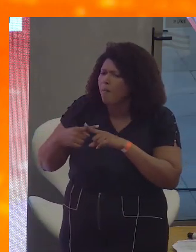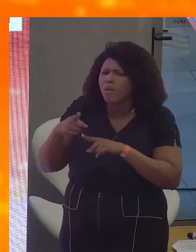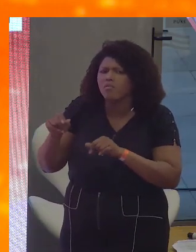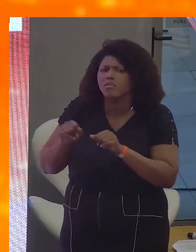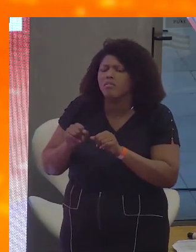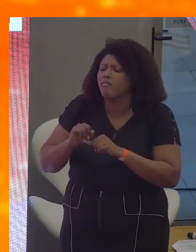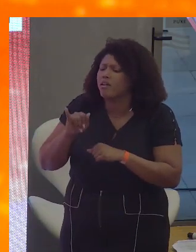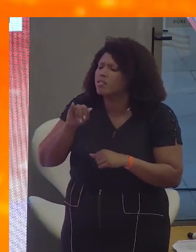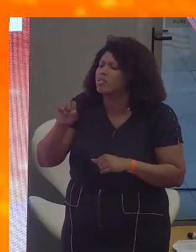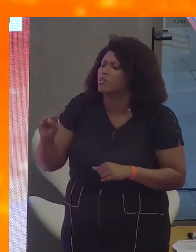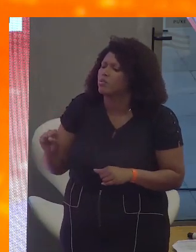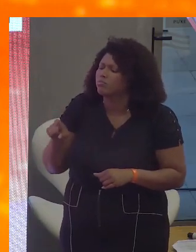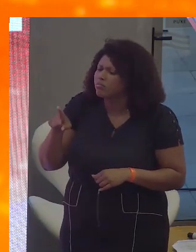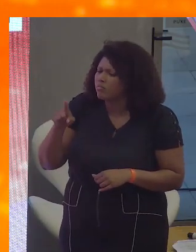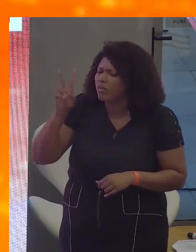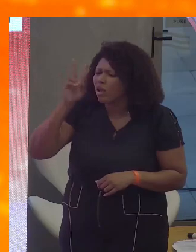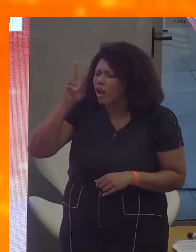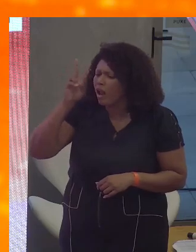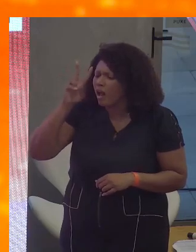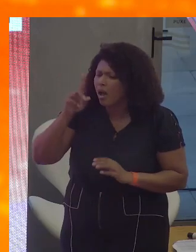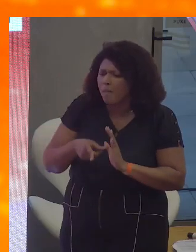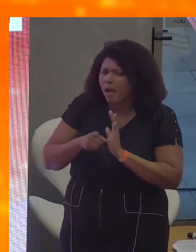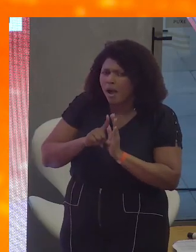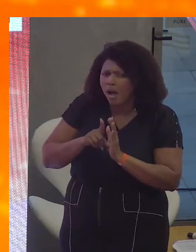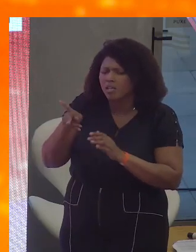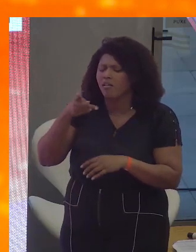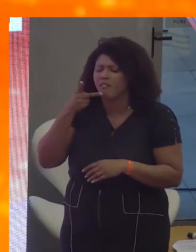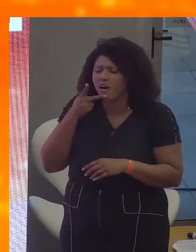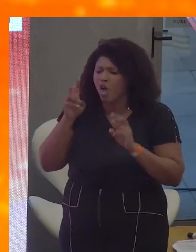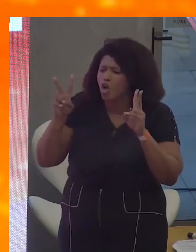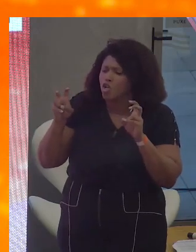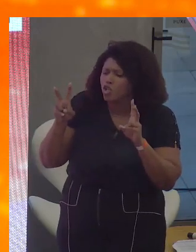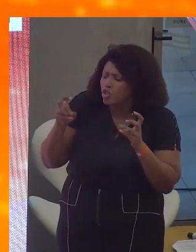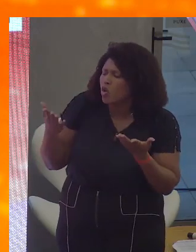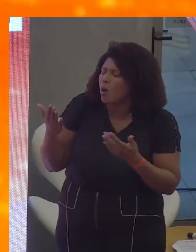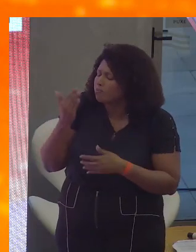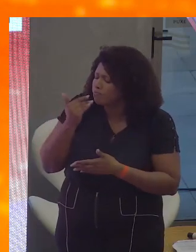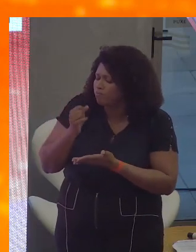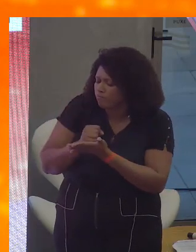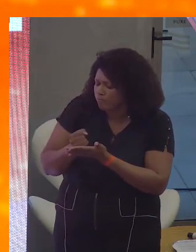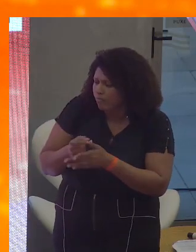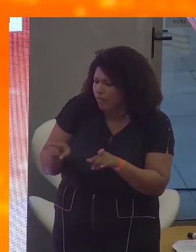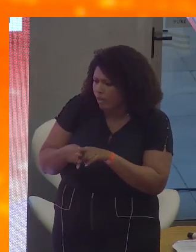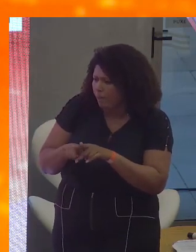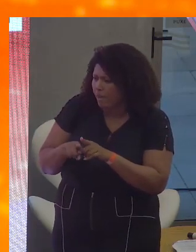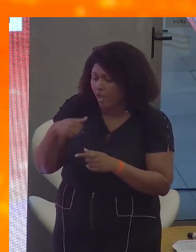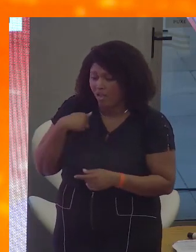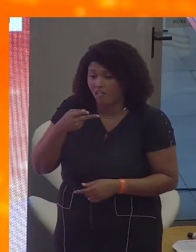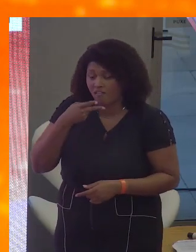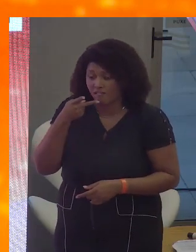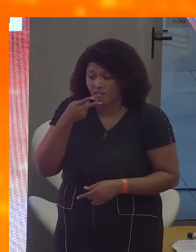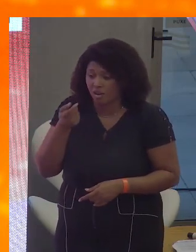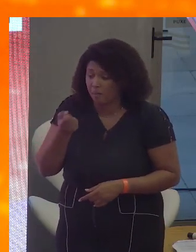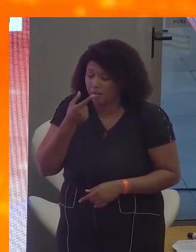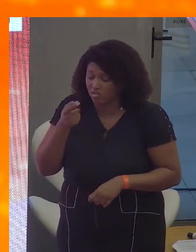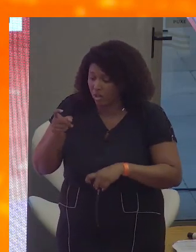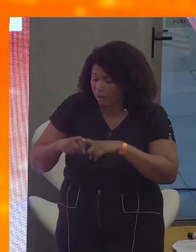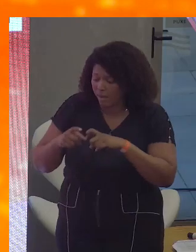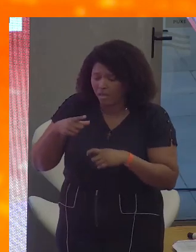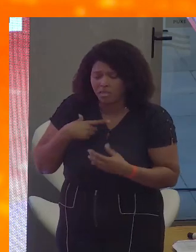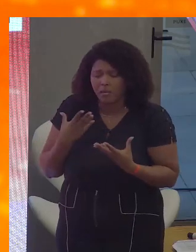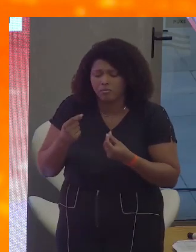que acontece? Lembra quando eu falei da indústria farmacêutica, da indústria alimentícia, da indústria alimentar? Quando eu falo de medicamento, eu tenho uma